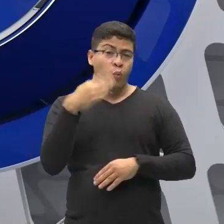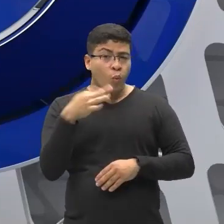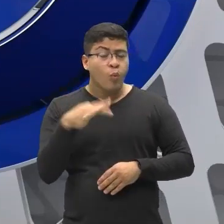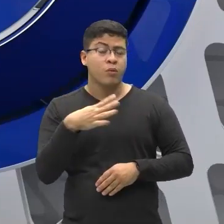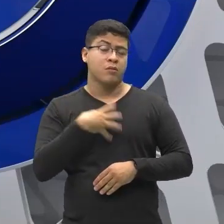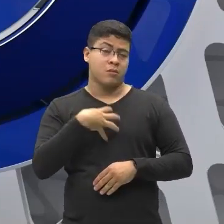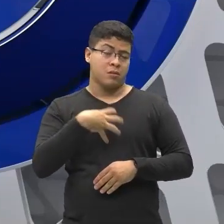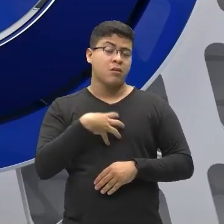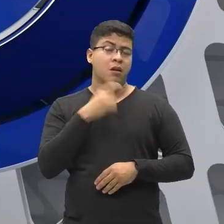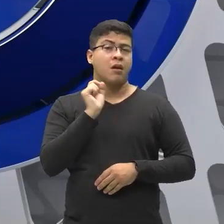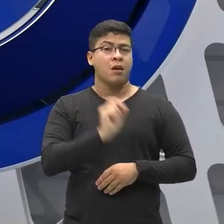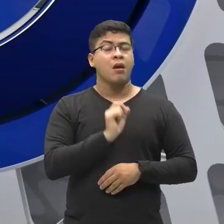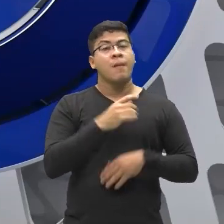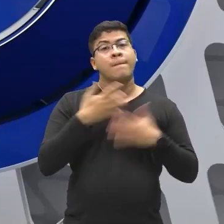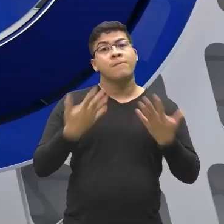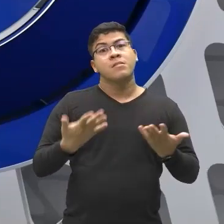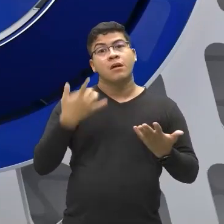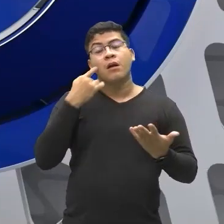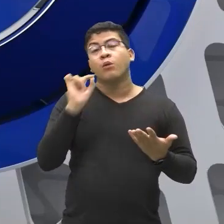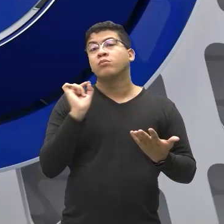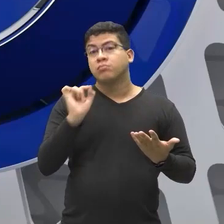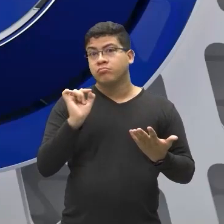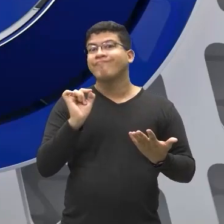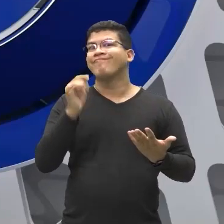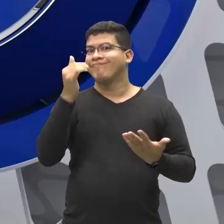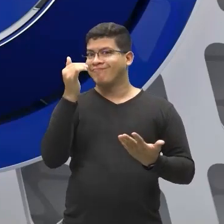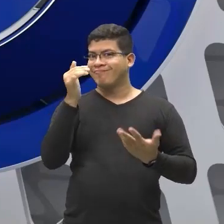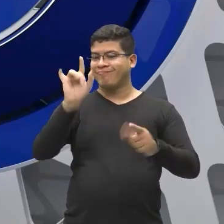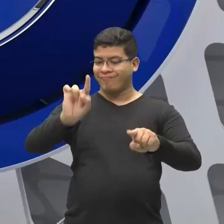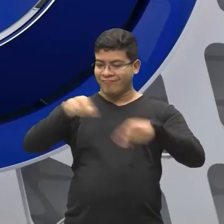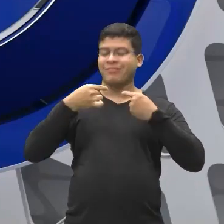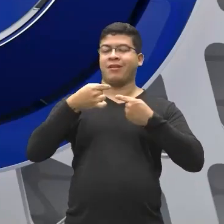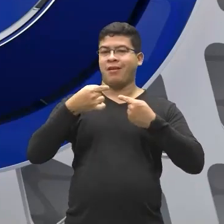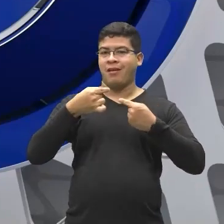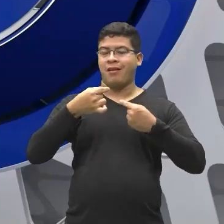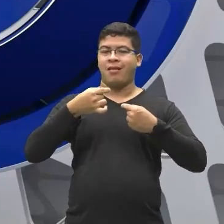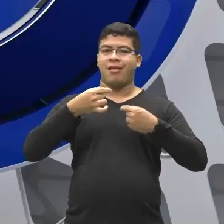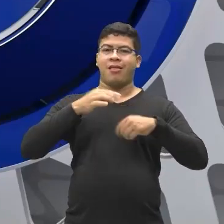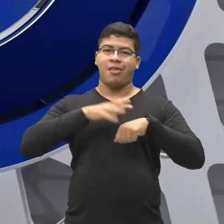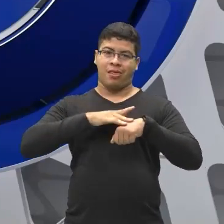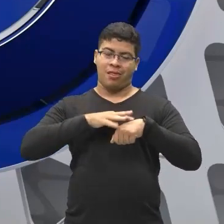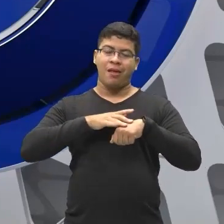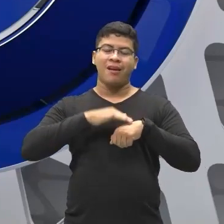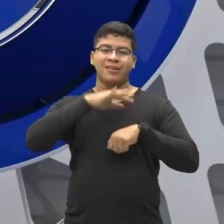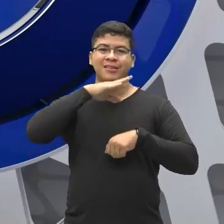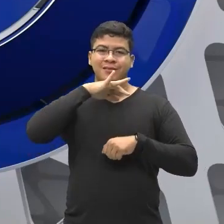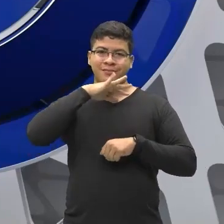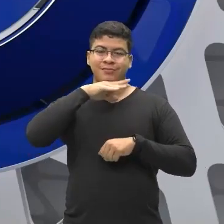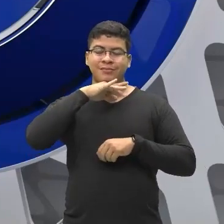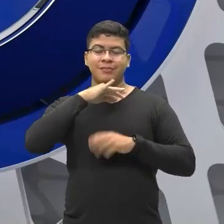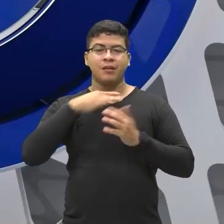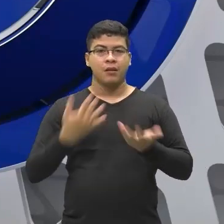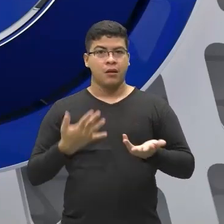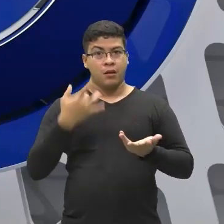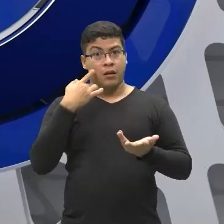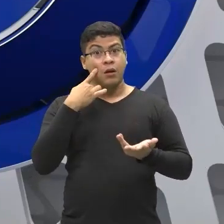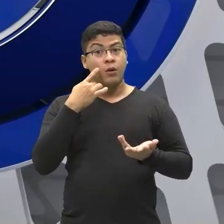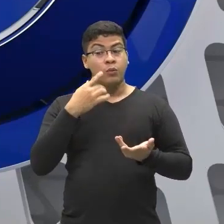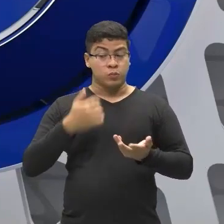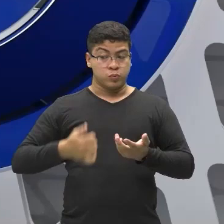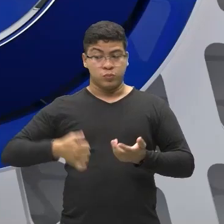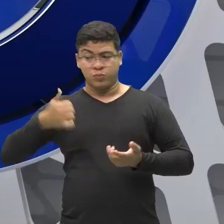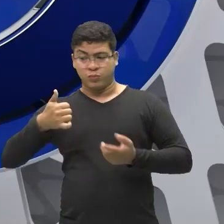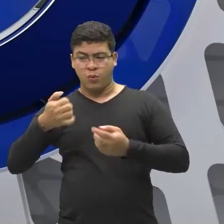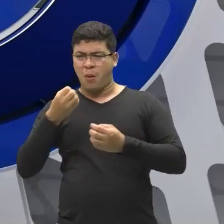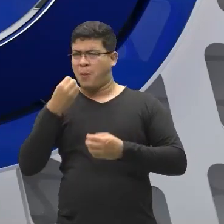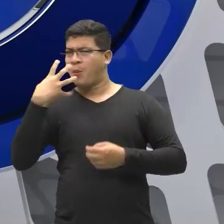nessa pessoa, então ela vai ser prejudicada, tá? Então, quando existe uma relação onde um se beneficia e o outro